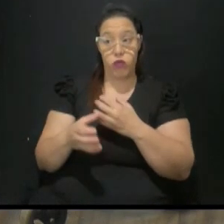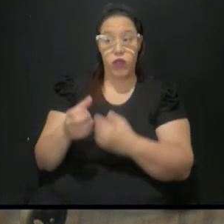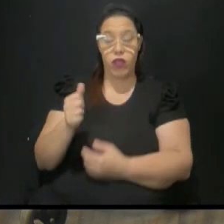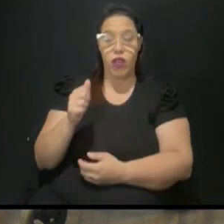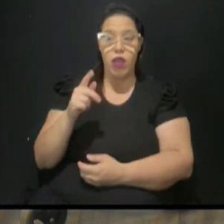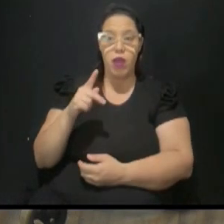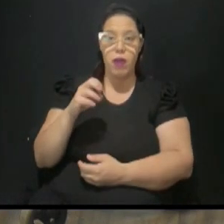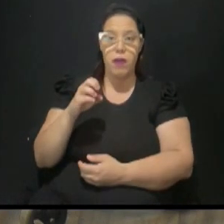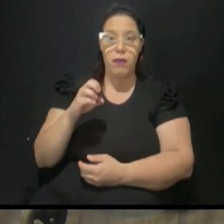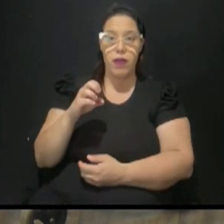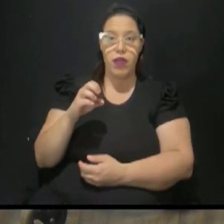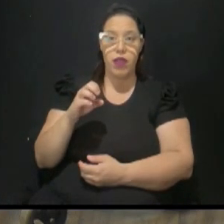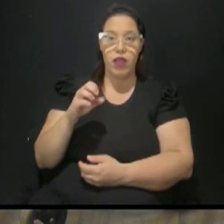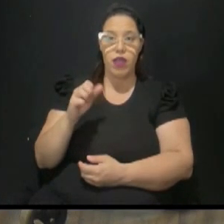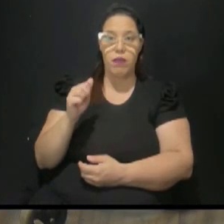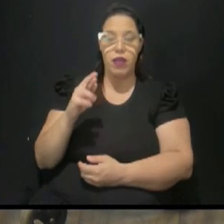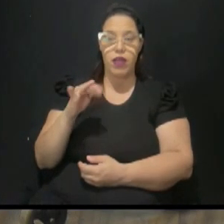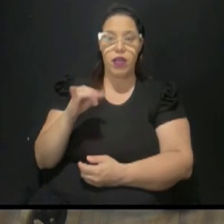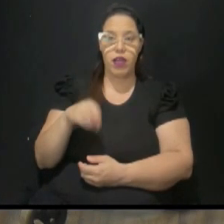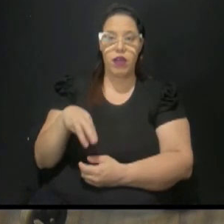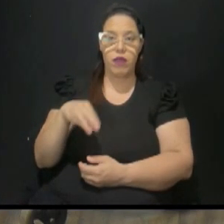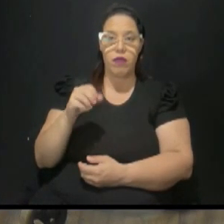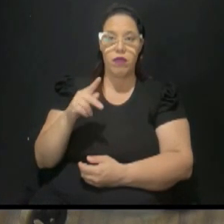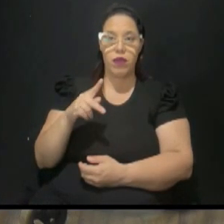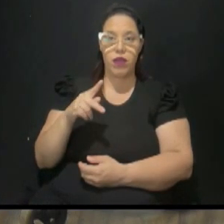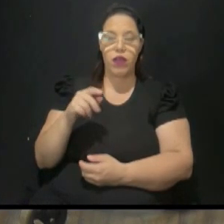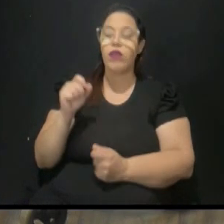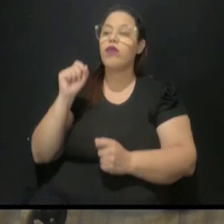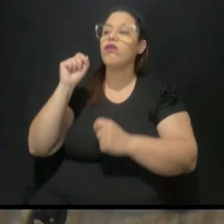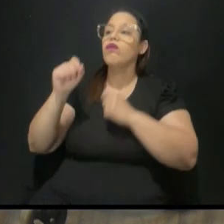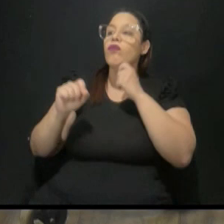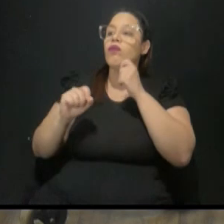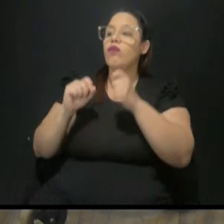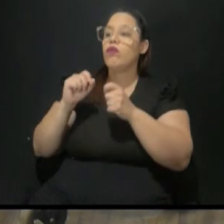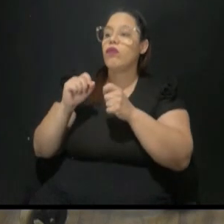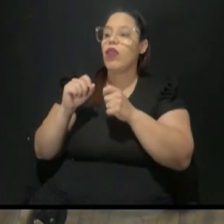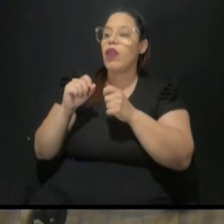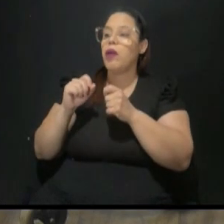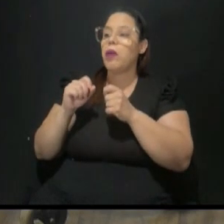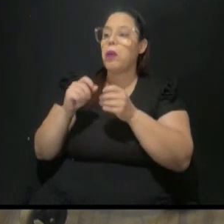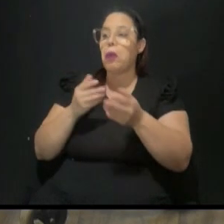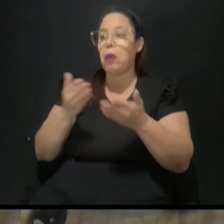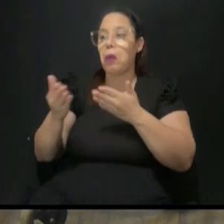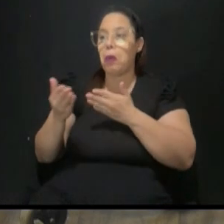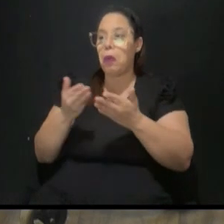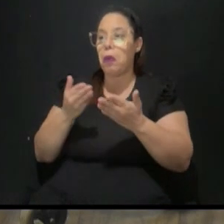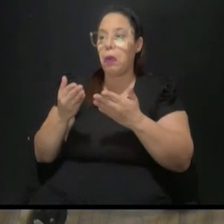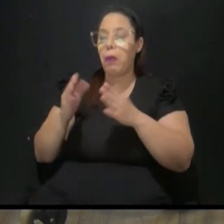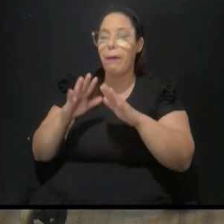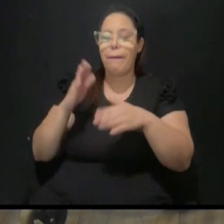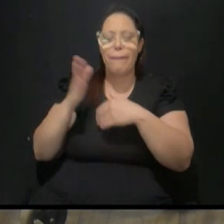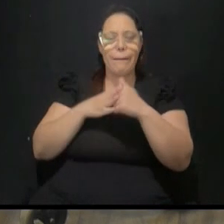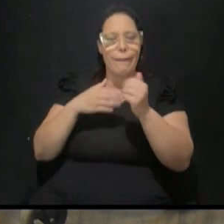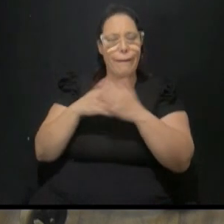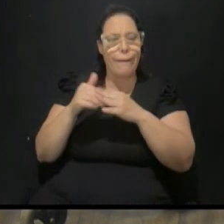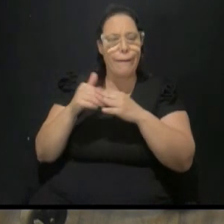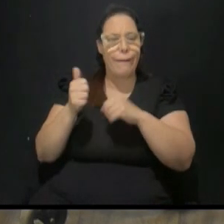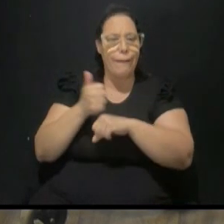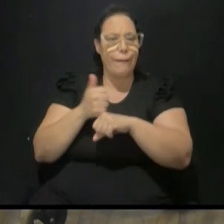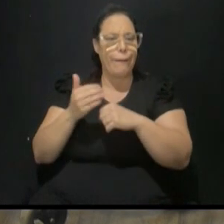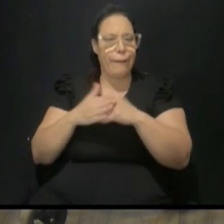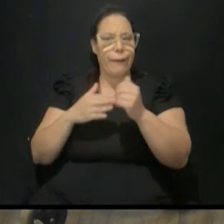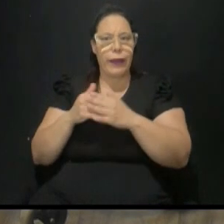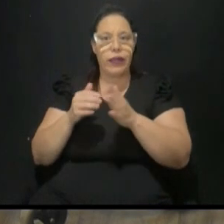DEACamp, a gente tem outras organizações, mas eu acho que serve bastante para qualquer setor. Eu participei recentemente de uma reunião que